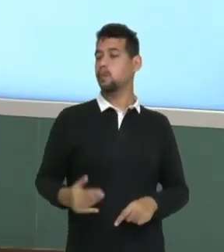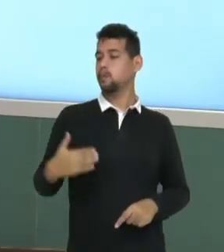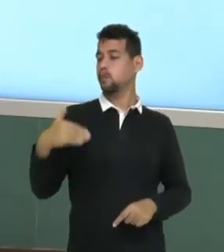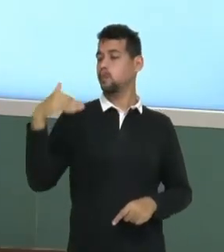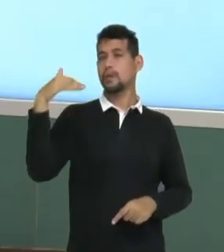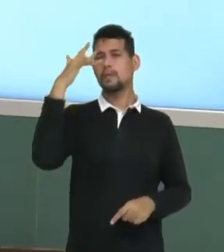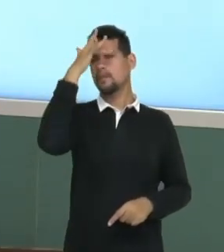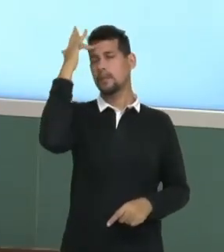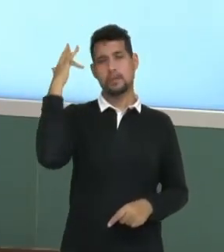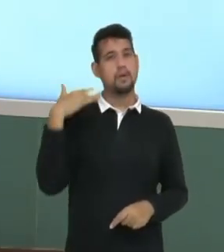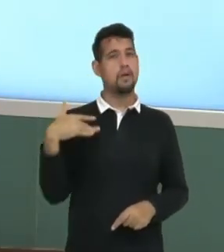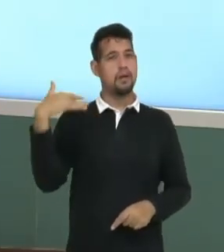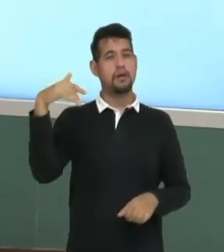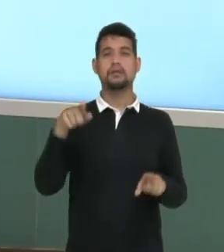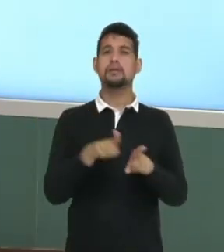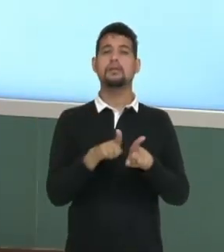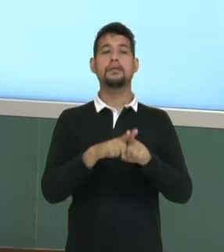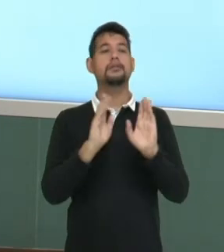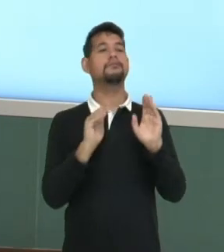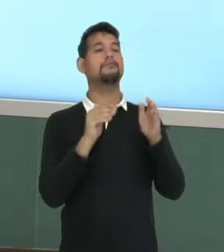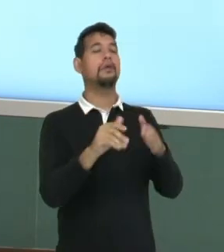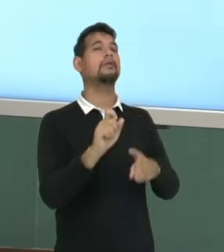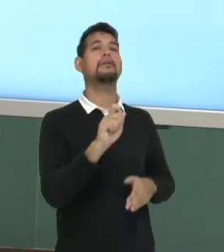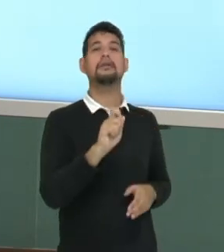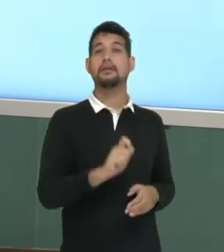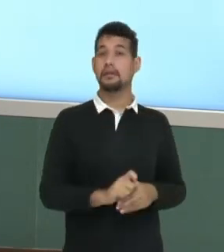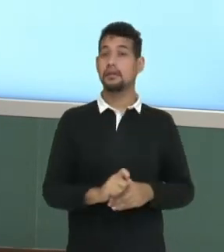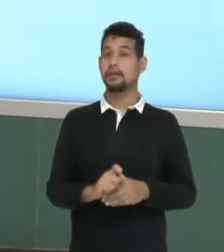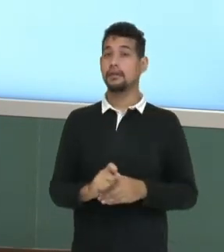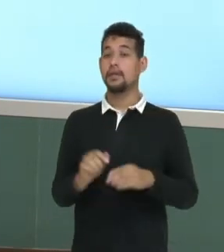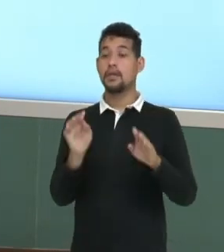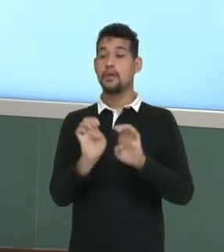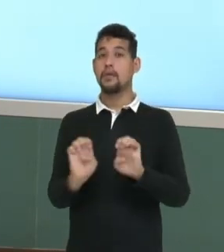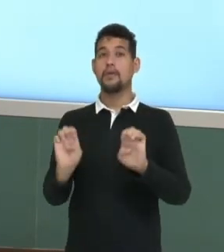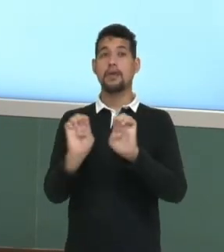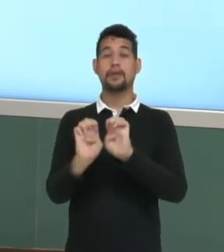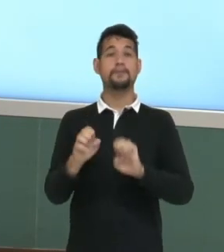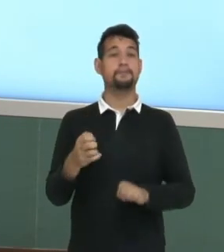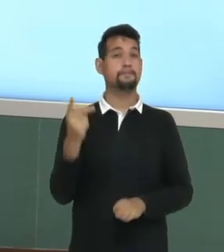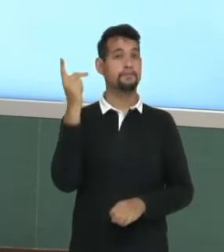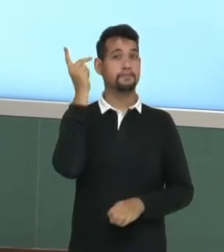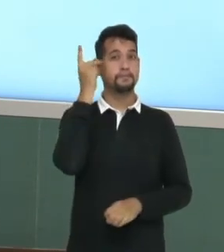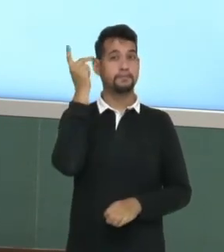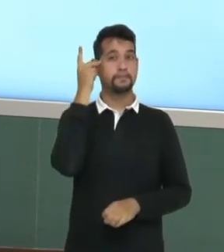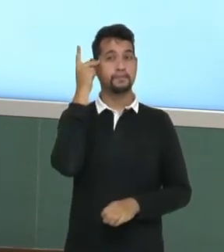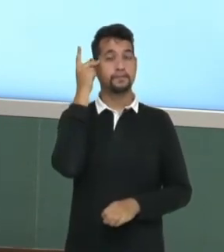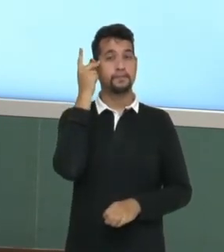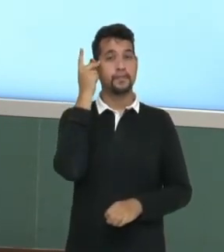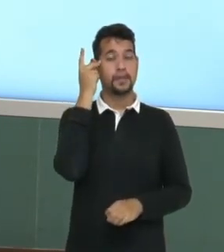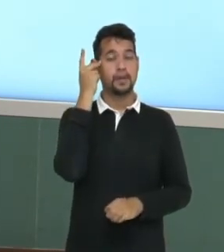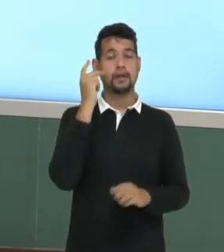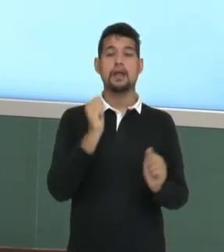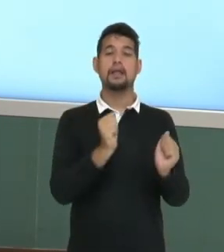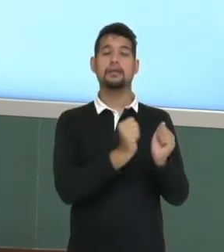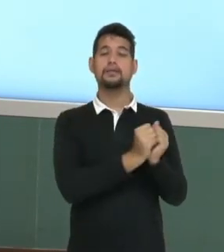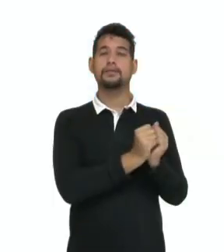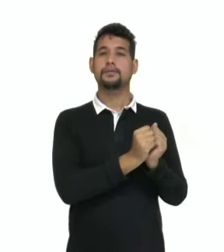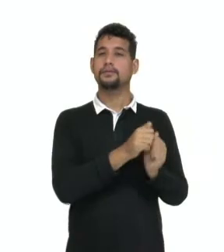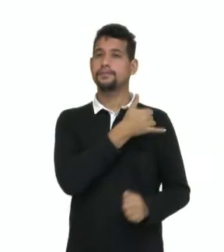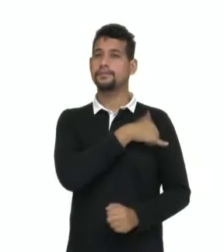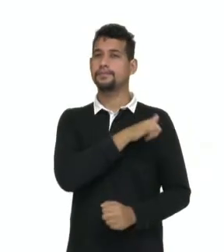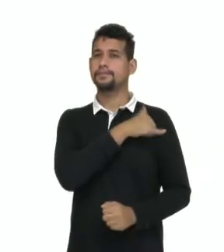da elite, né? Especialmente do eixo Rio-São Paulo. Pessoal, interiorização da colônia, né? Olha